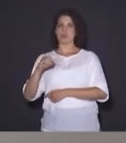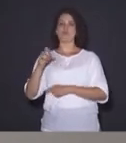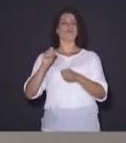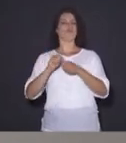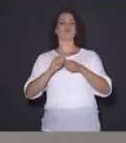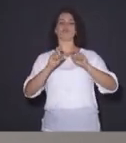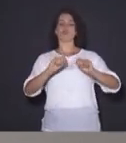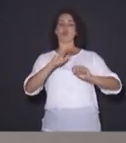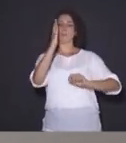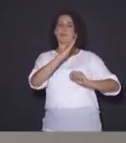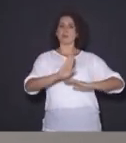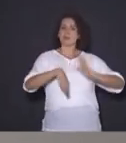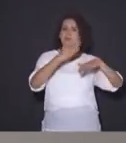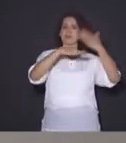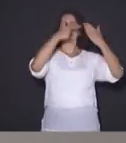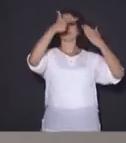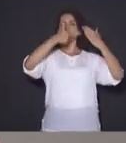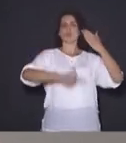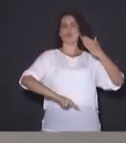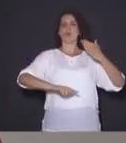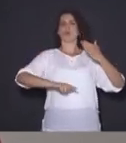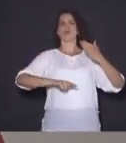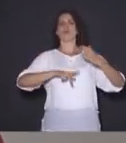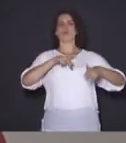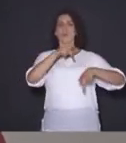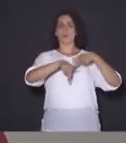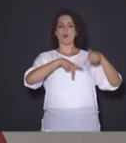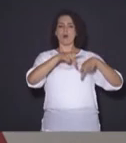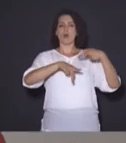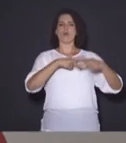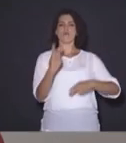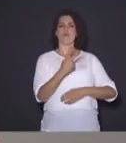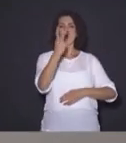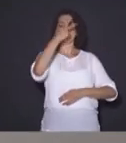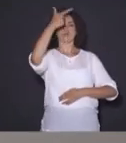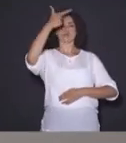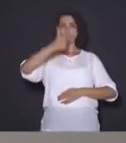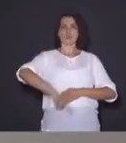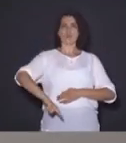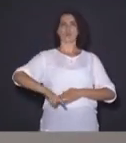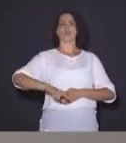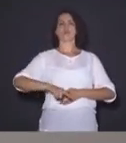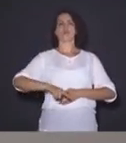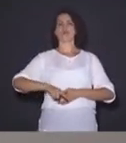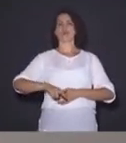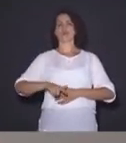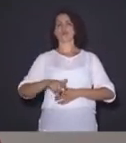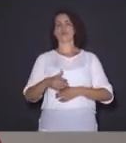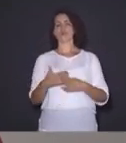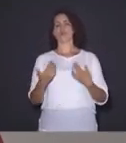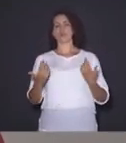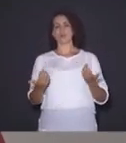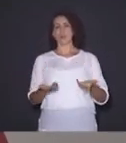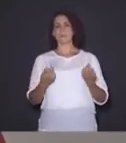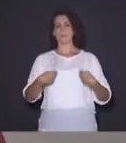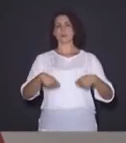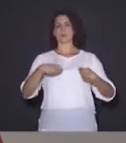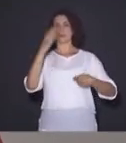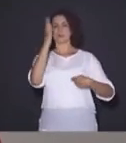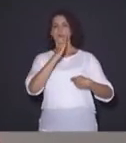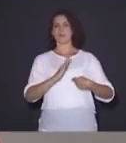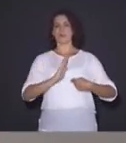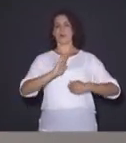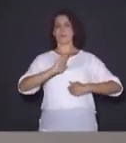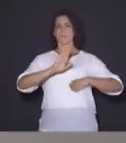a distribuem renda a taxar os grandes fortunas e as grandes heranças a melhorar a